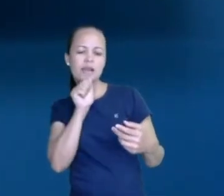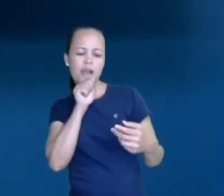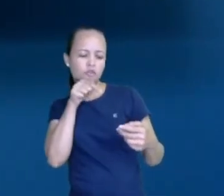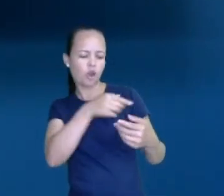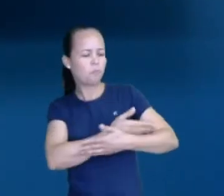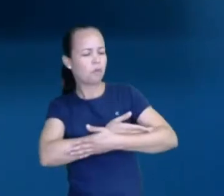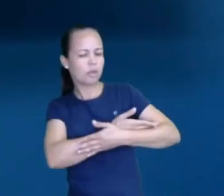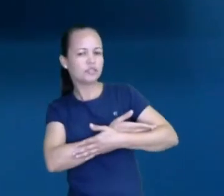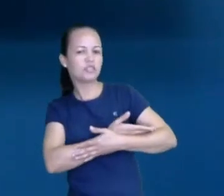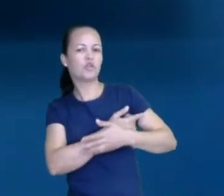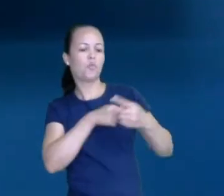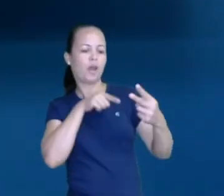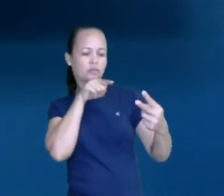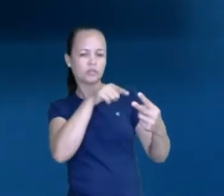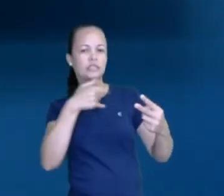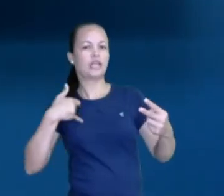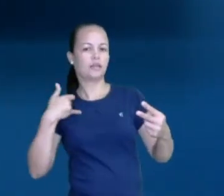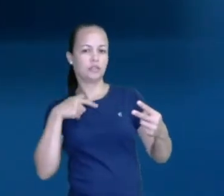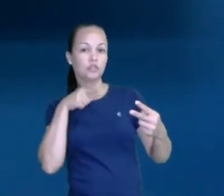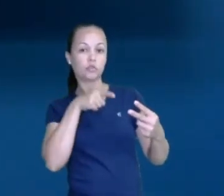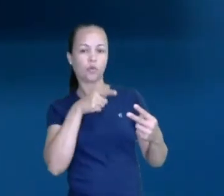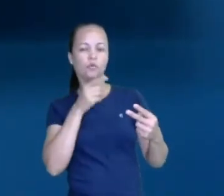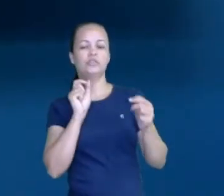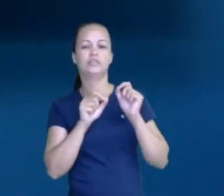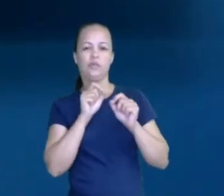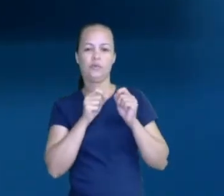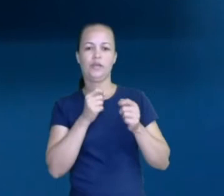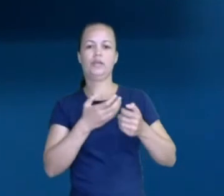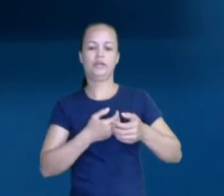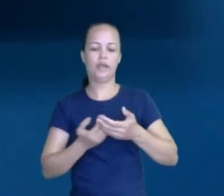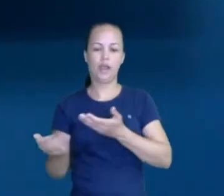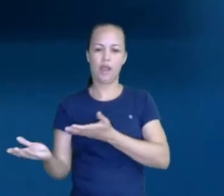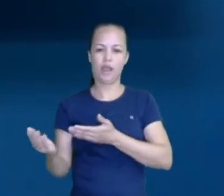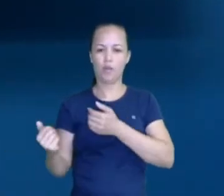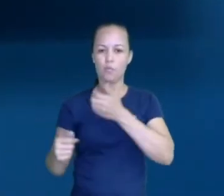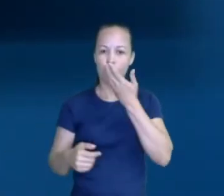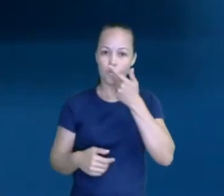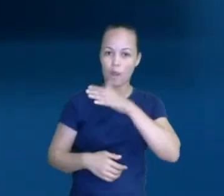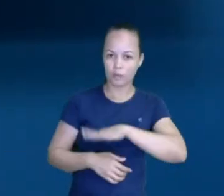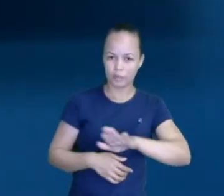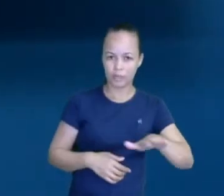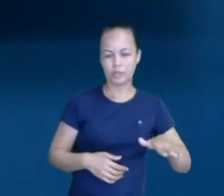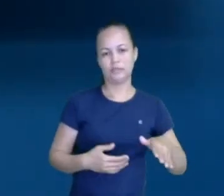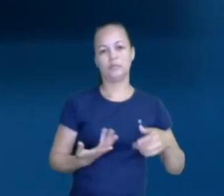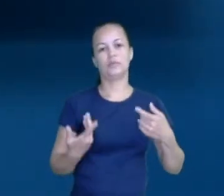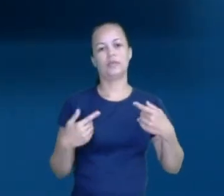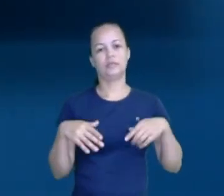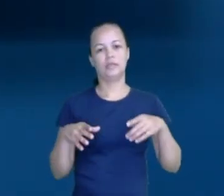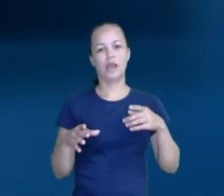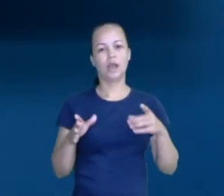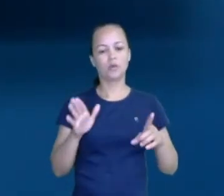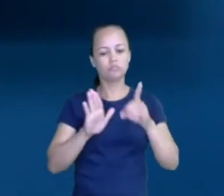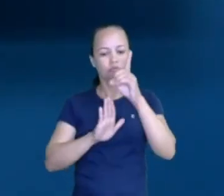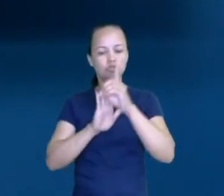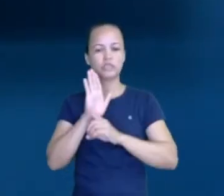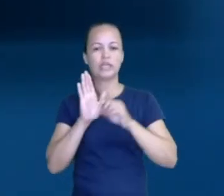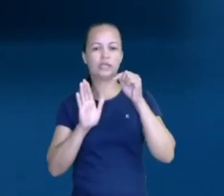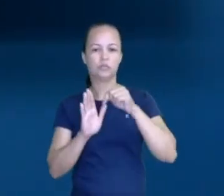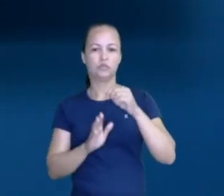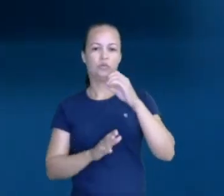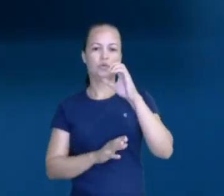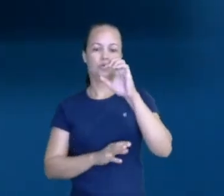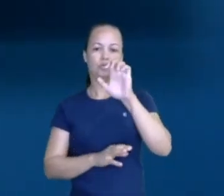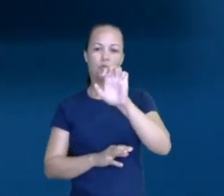completar 11 anos e 11 meses, de acordo com o Estatuto da Criança e do Adolescente. Porque quando ele completar os 12, de acordo